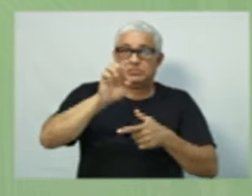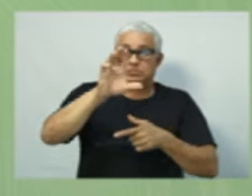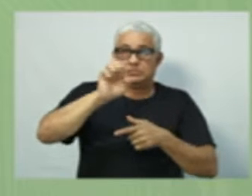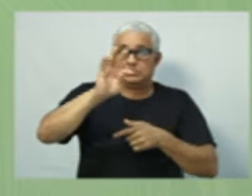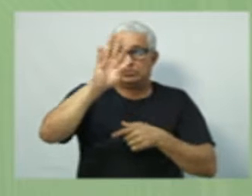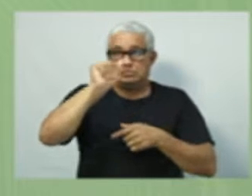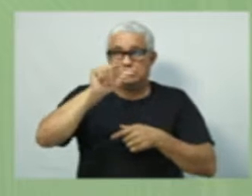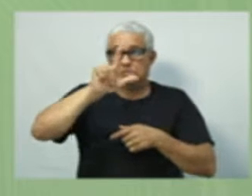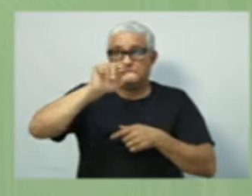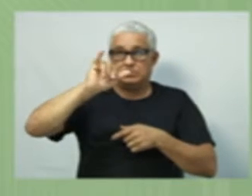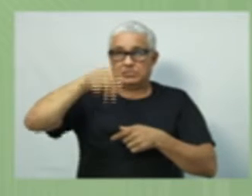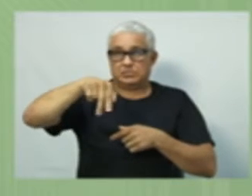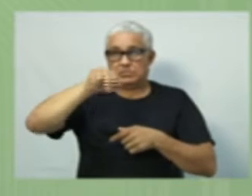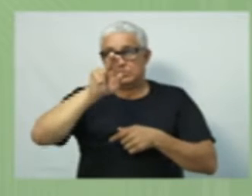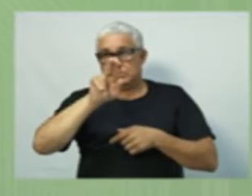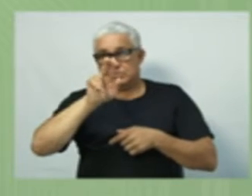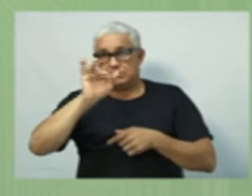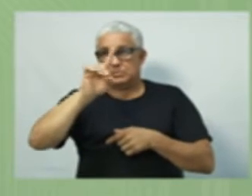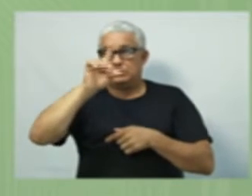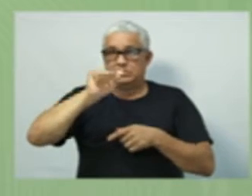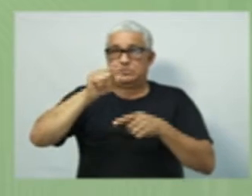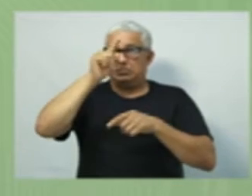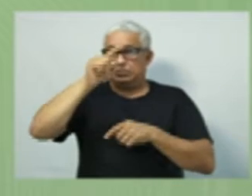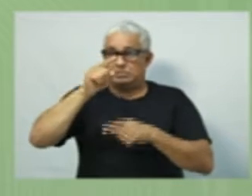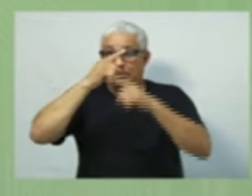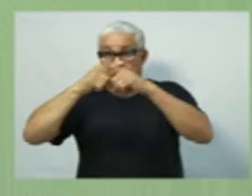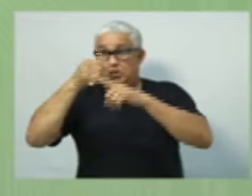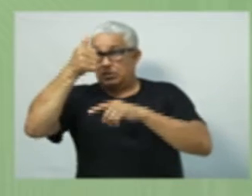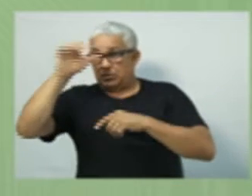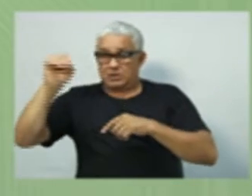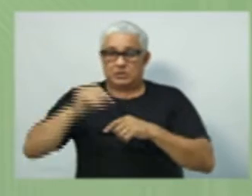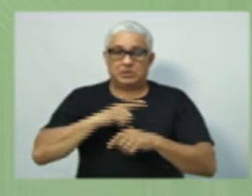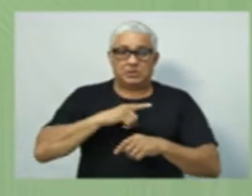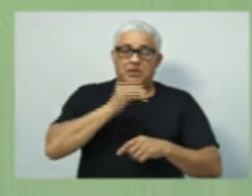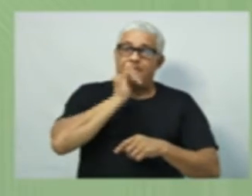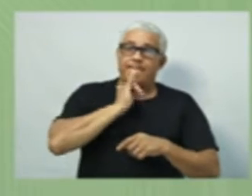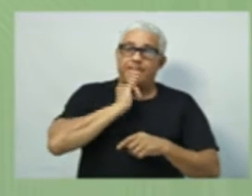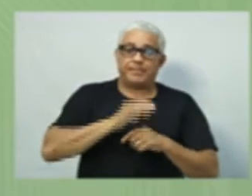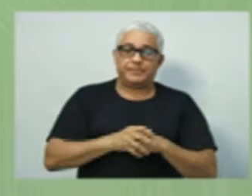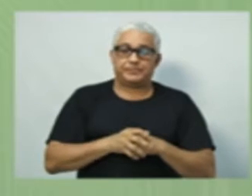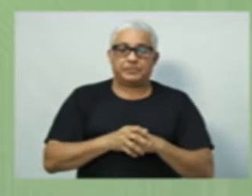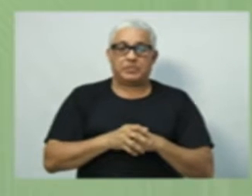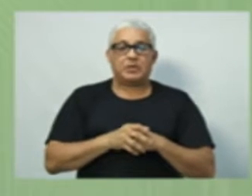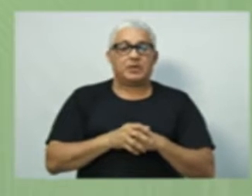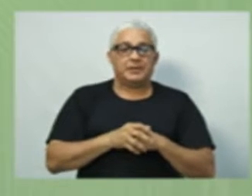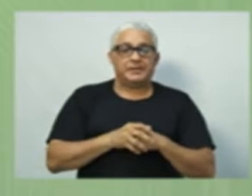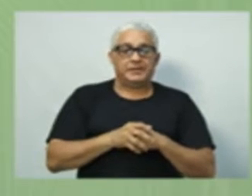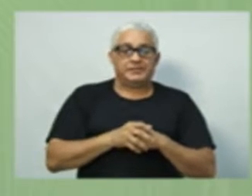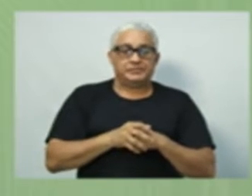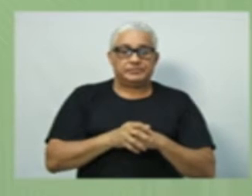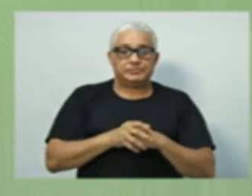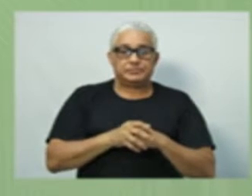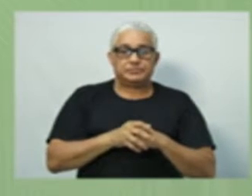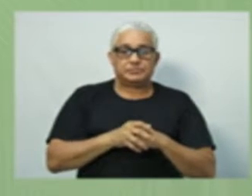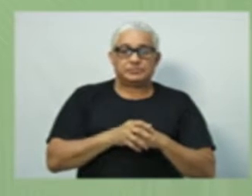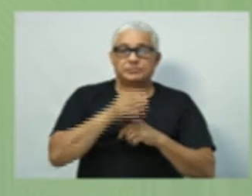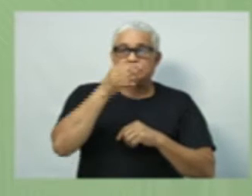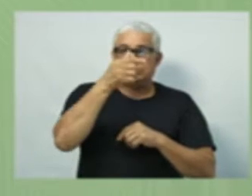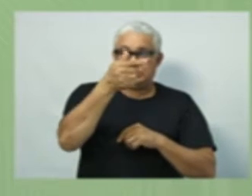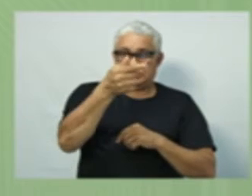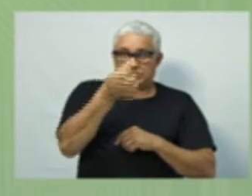vem então eu tenho aqui vamos fazer os cursos das vendas custos das vendas quanto é que é